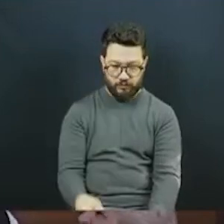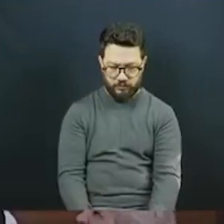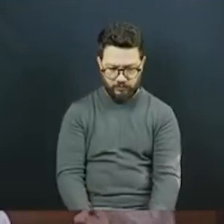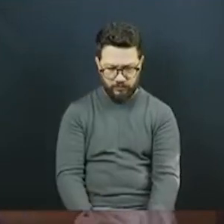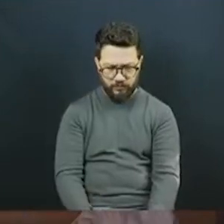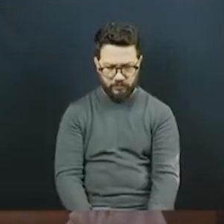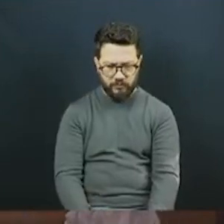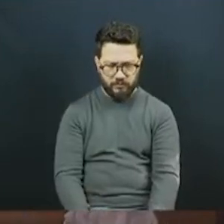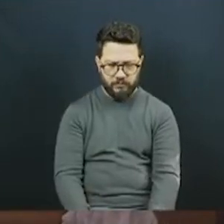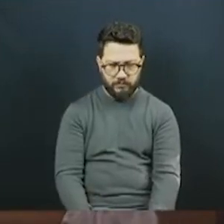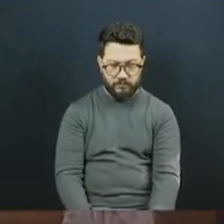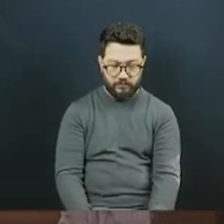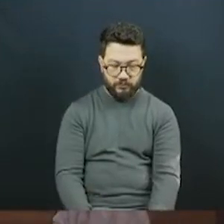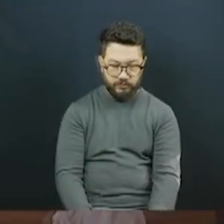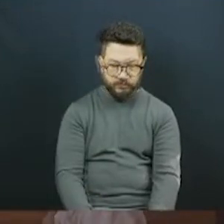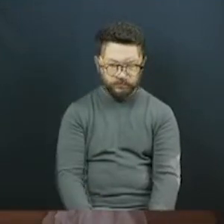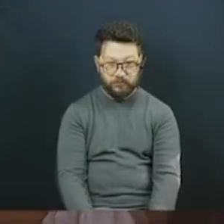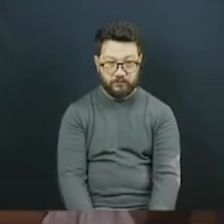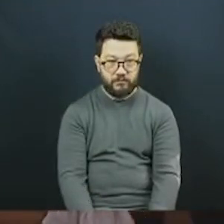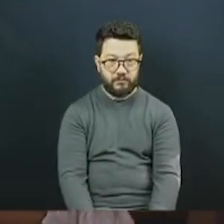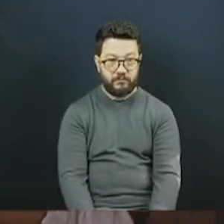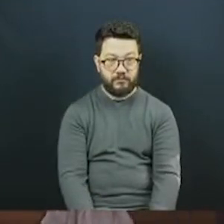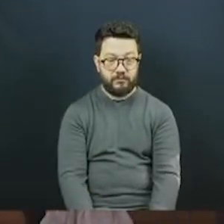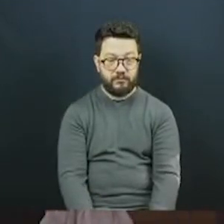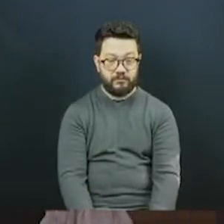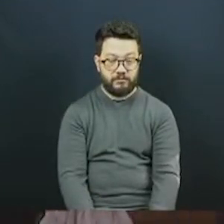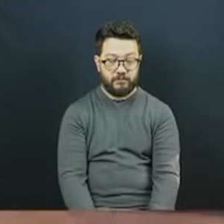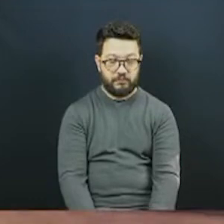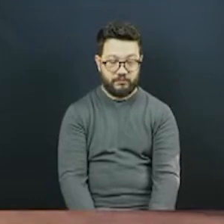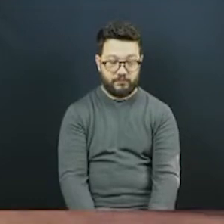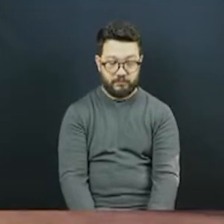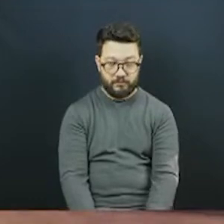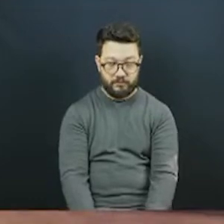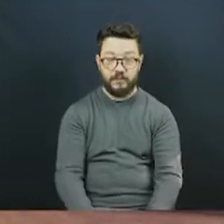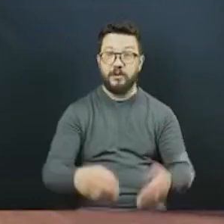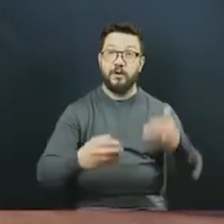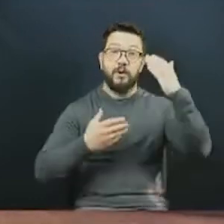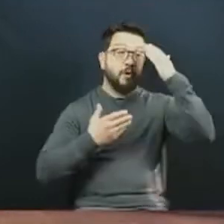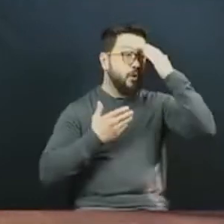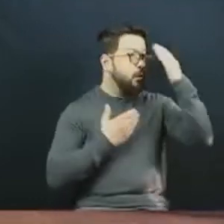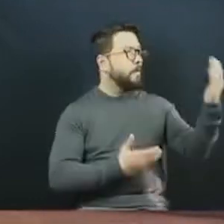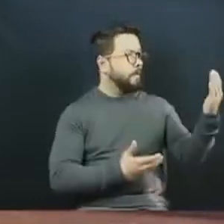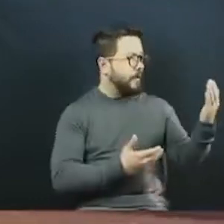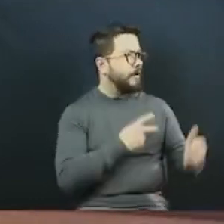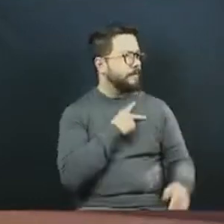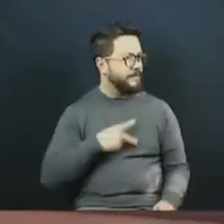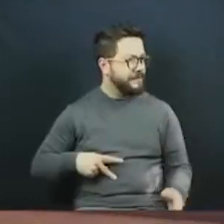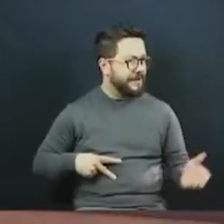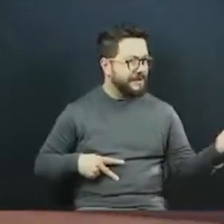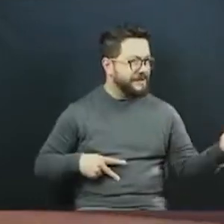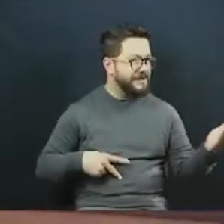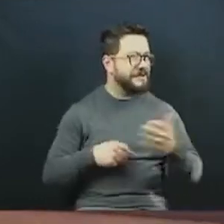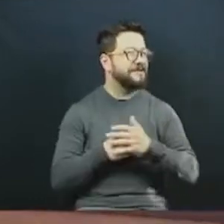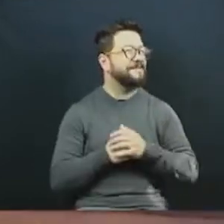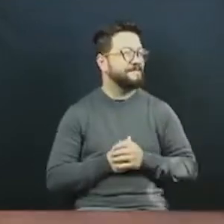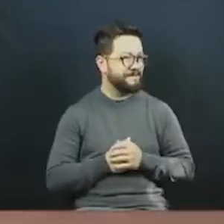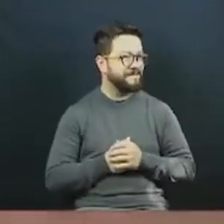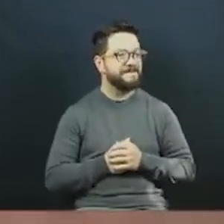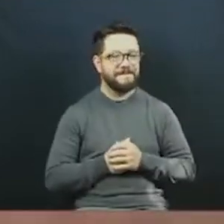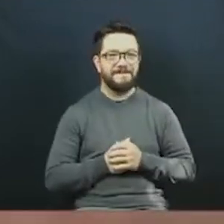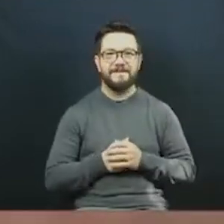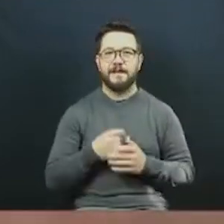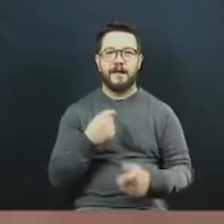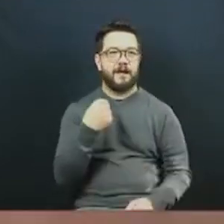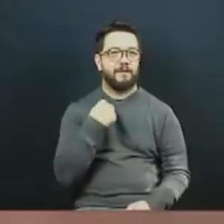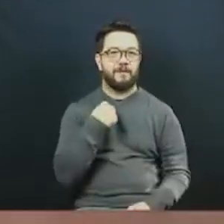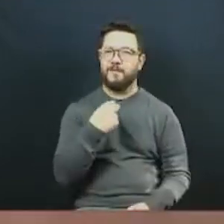palavra. Se quiser, pode abrir mão. Obrigada, senhor presidente. É claro que eu não poderia abrir mão de vir falar